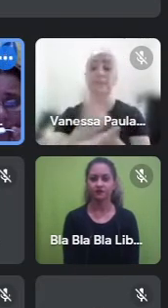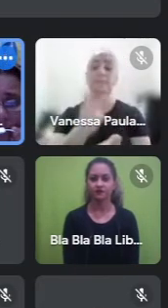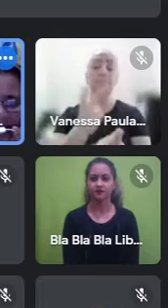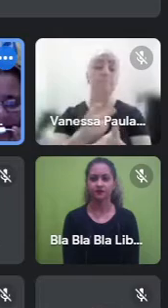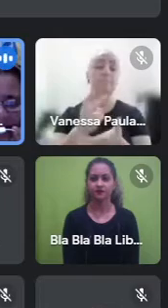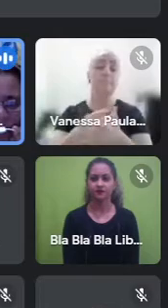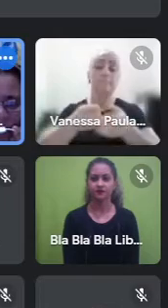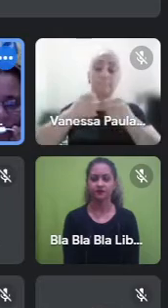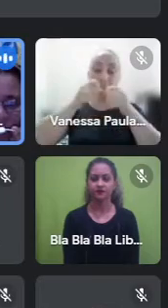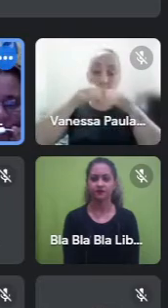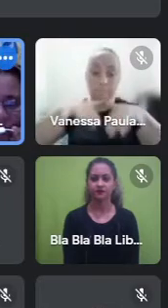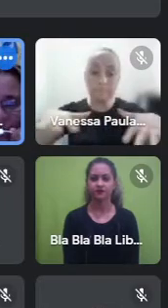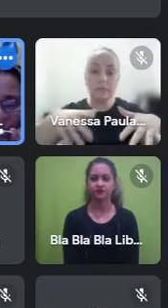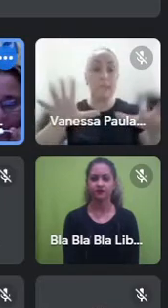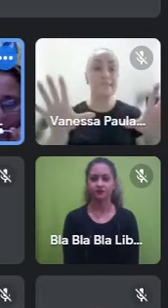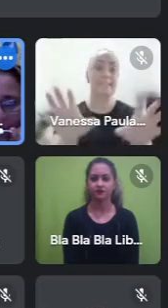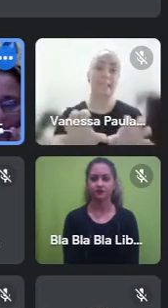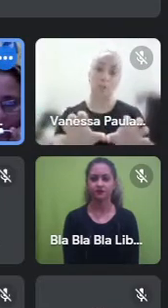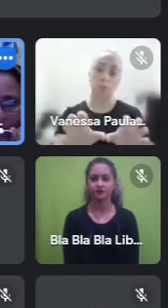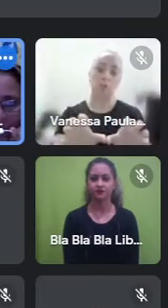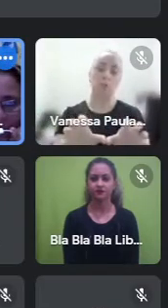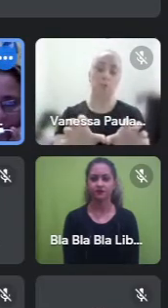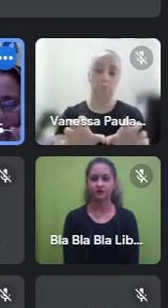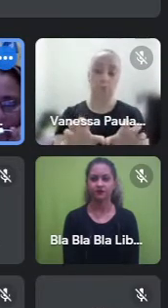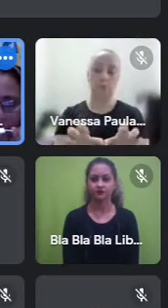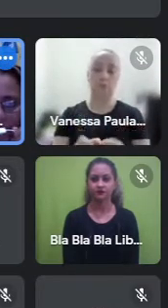totalmente seco, né?